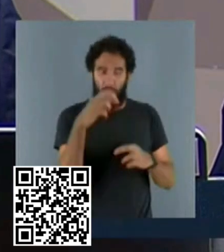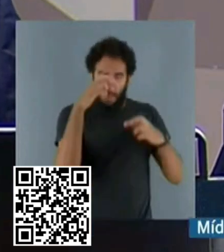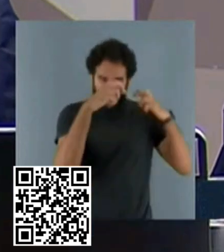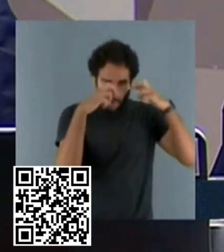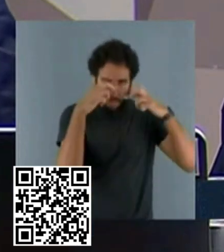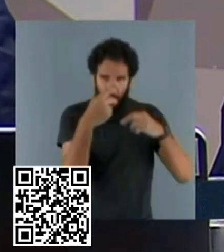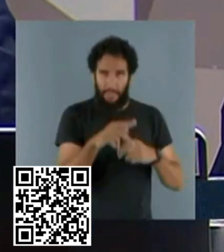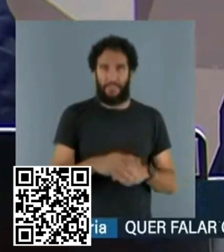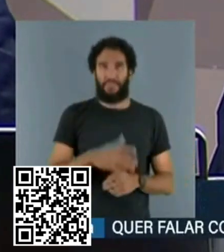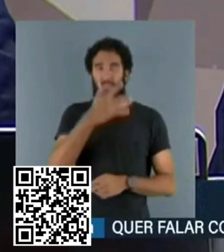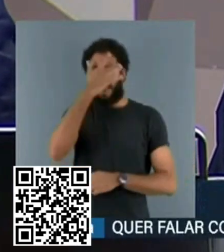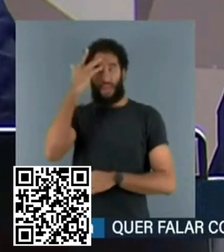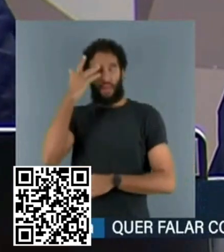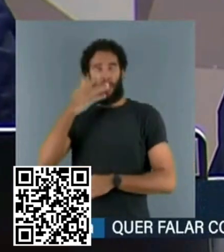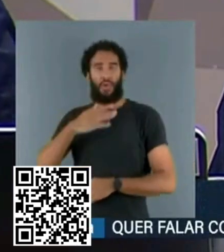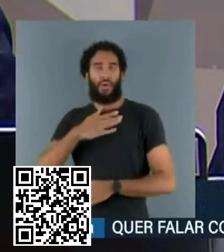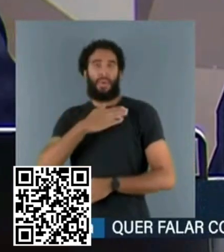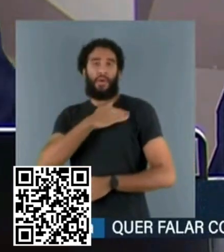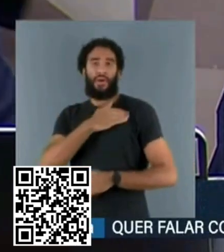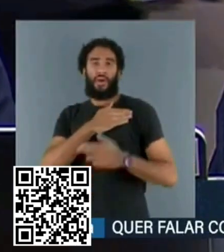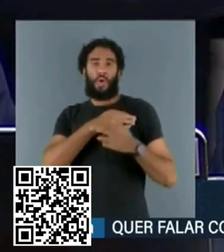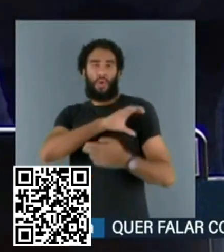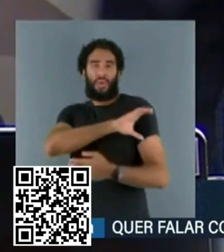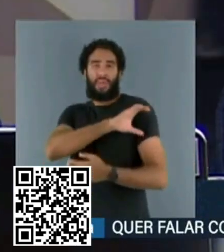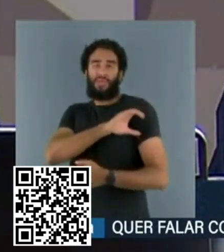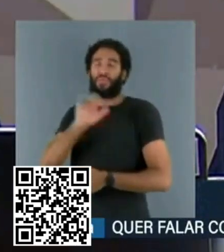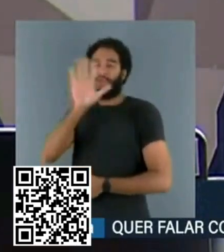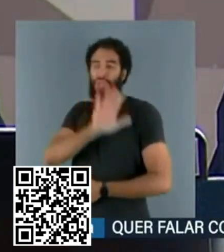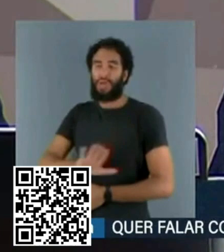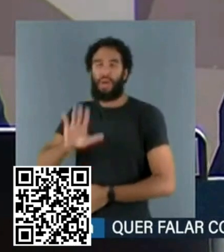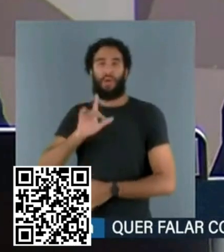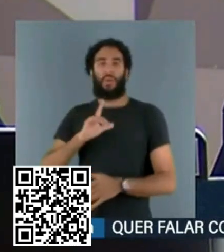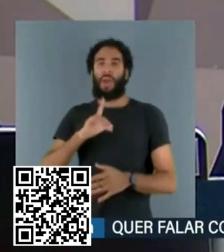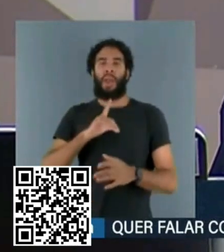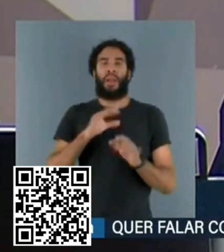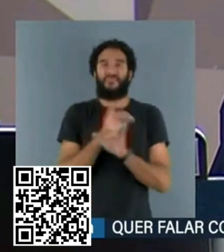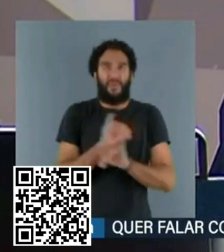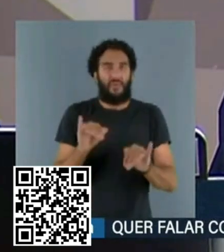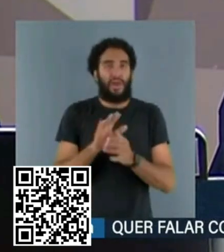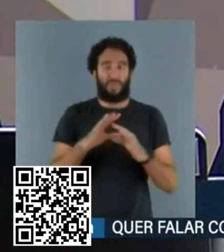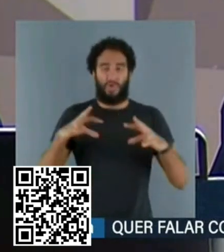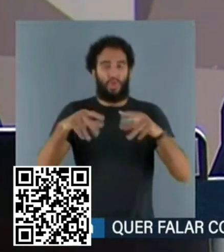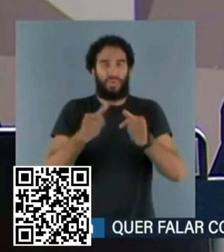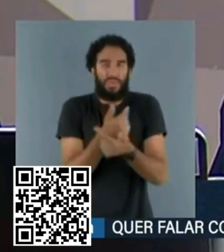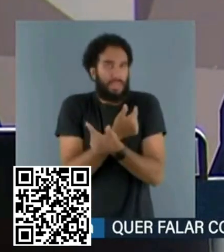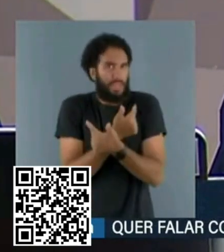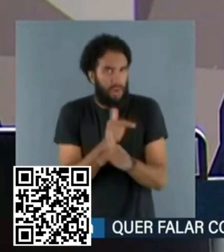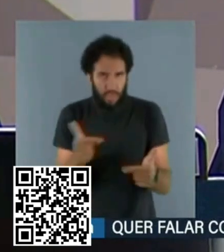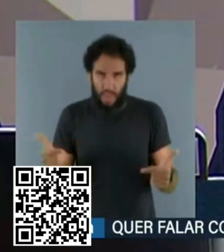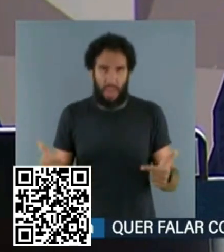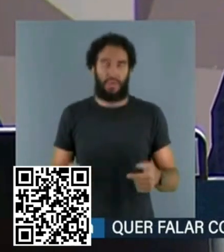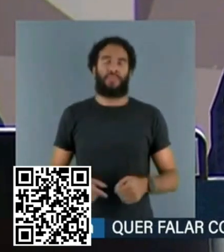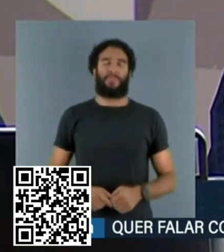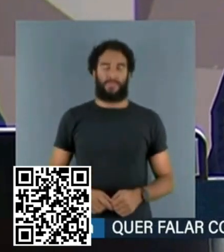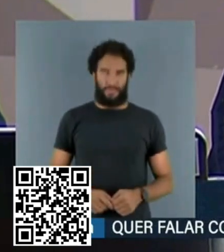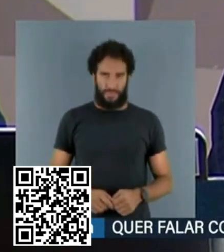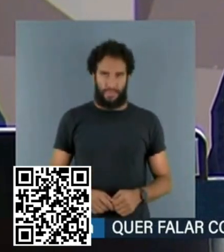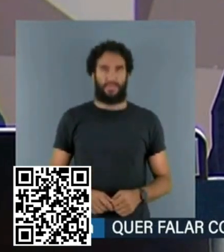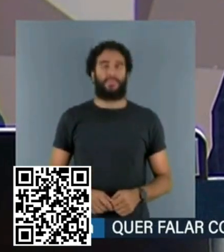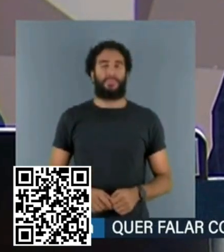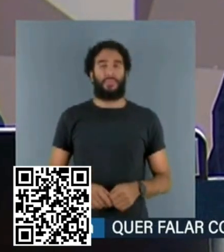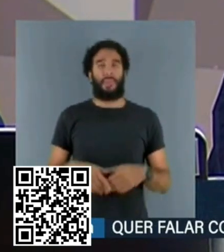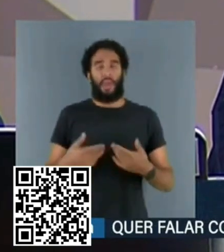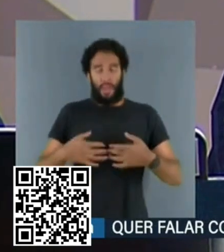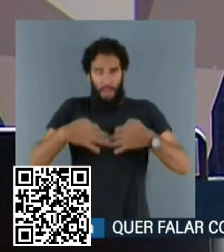não assume o comando tático de uma operação, dado que não possui todas as informações operacionais necessárias. Tal